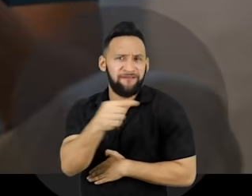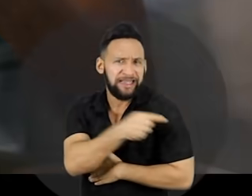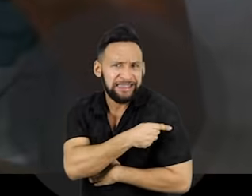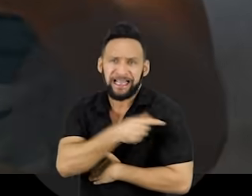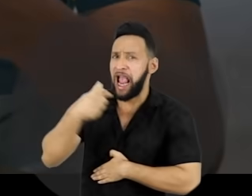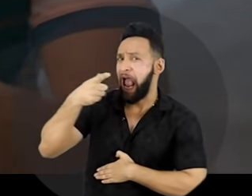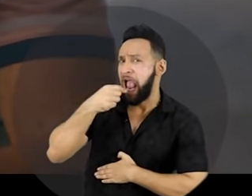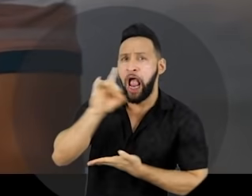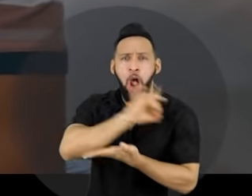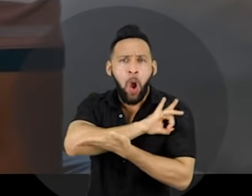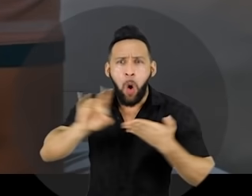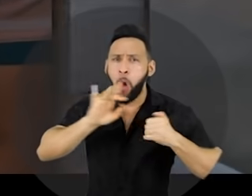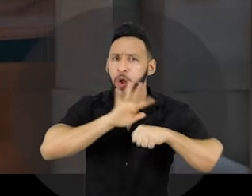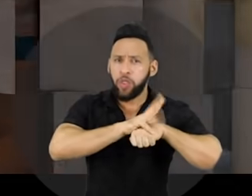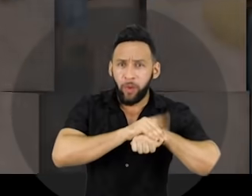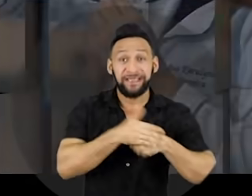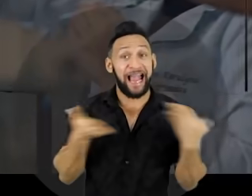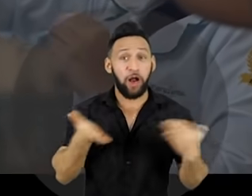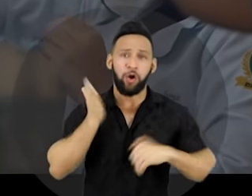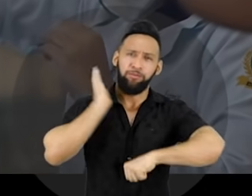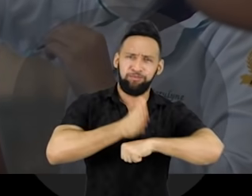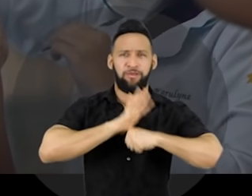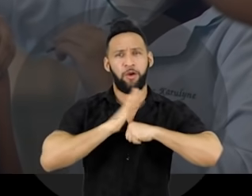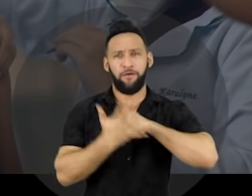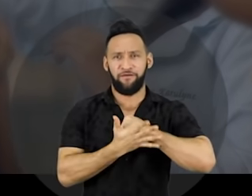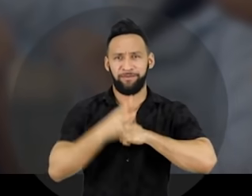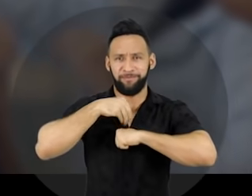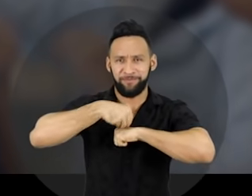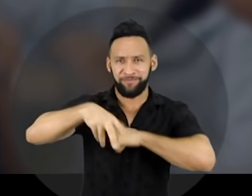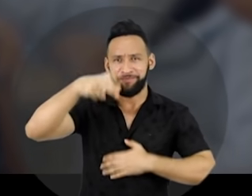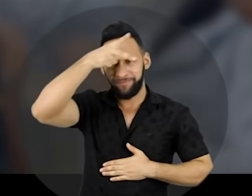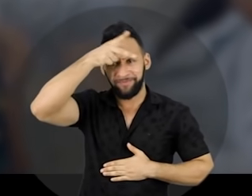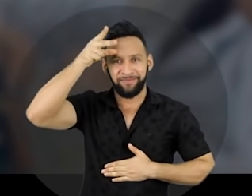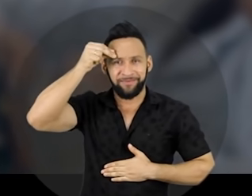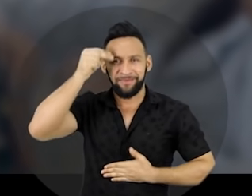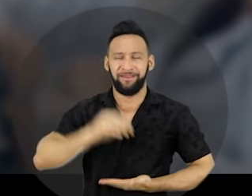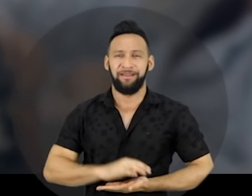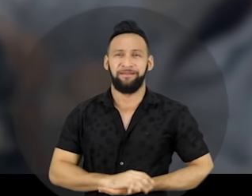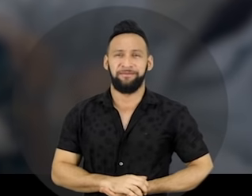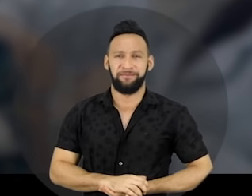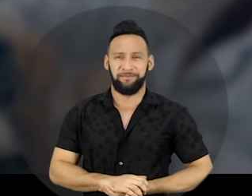protegeram as crianças. Contra a Covid, não será diferente. Prefeitura de Fortaleza.